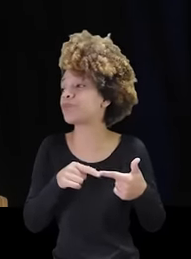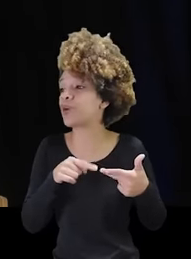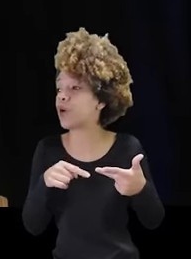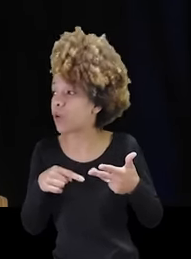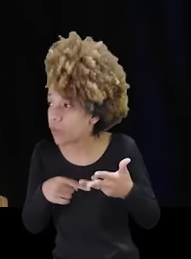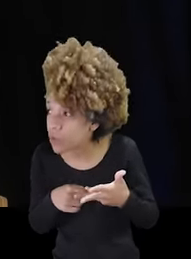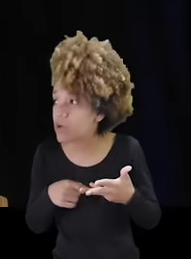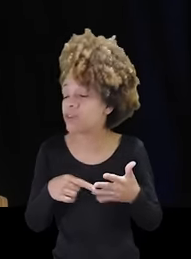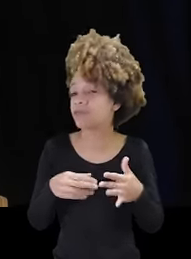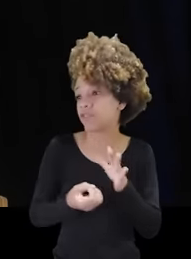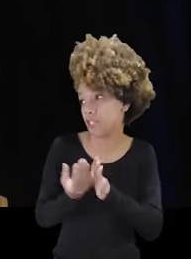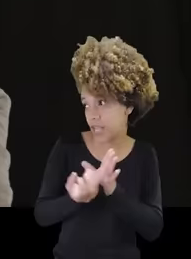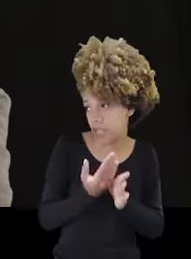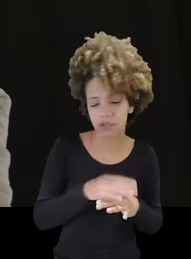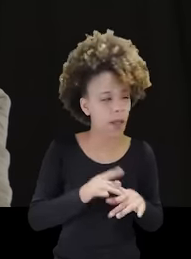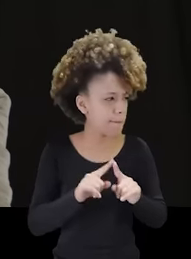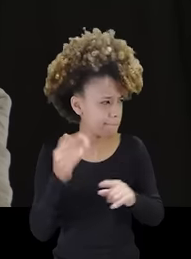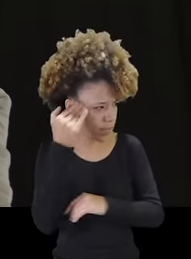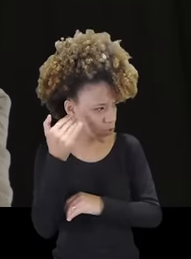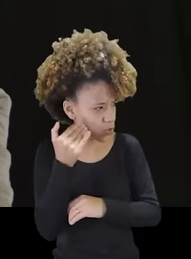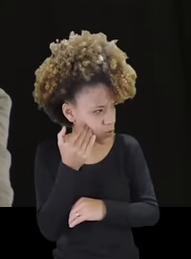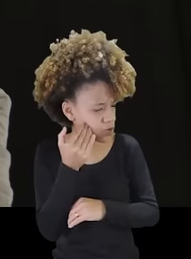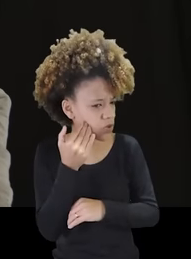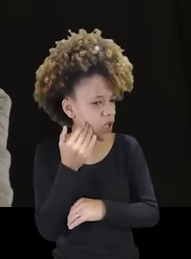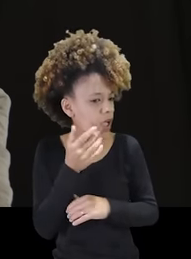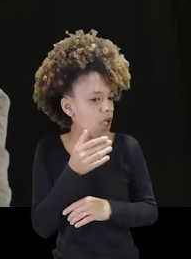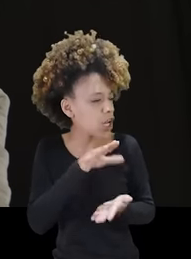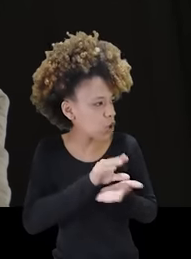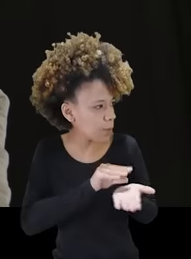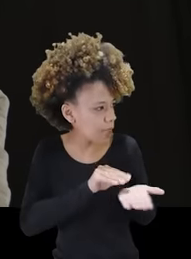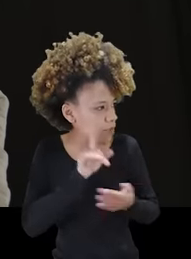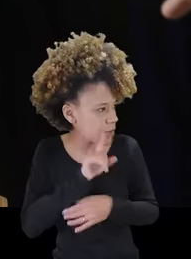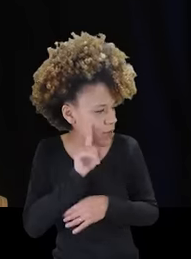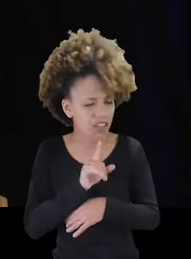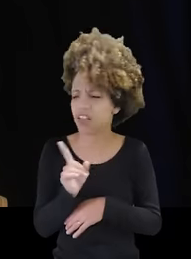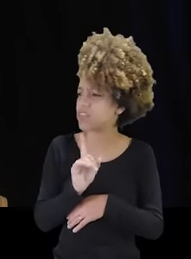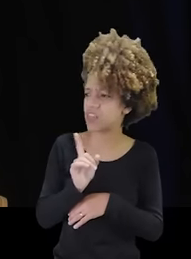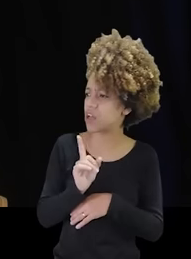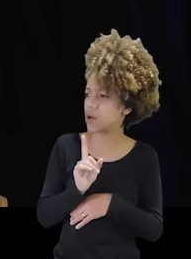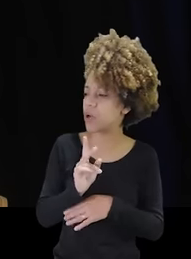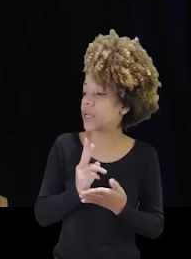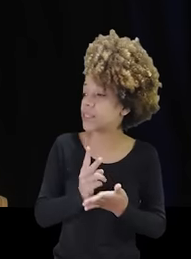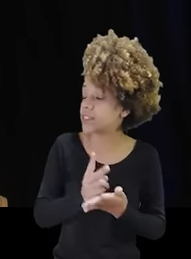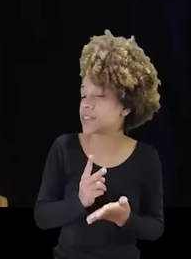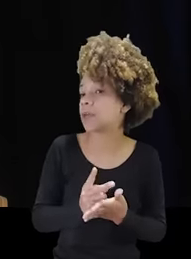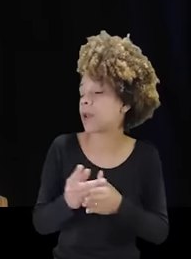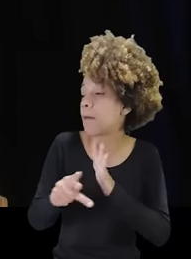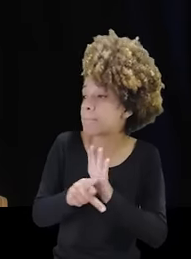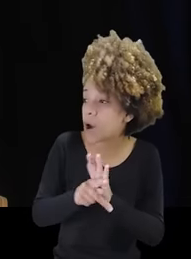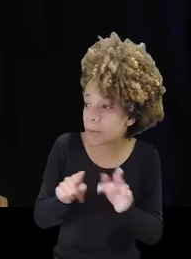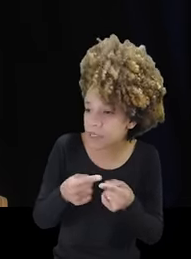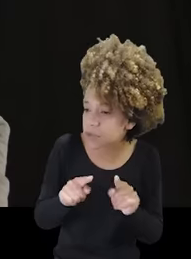os outros aí foi mas o coreano ele consumia o americano antes mesmo dessa Guerra Não muito ele sempre foram muito consumir